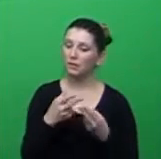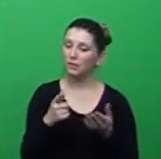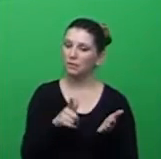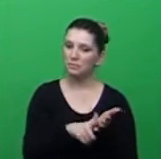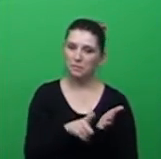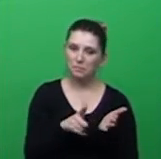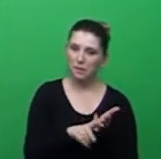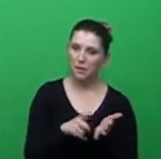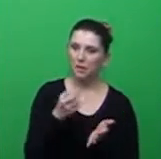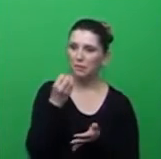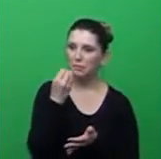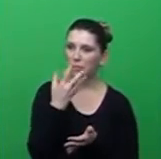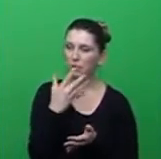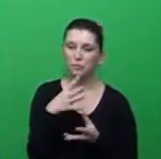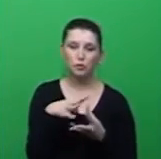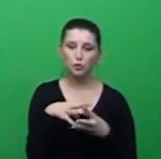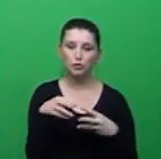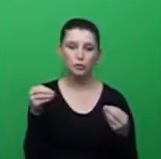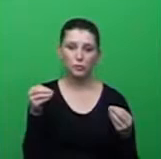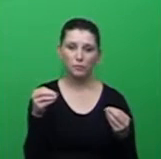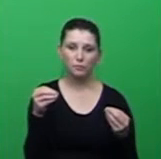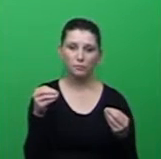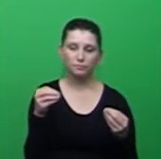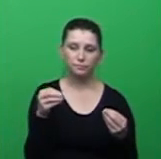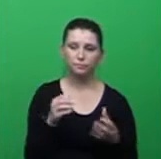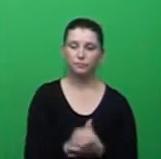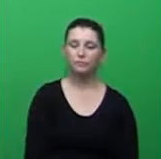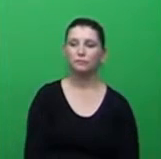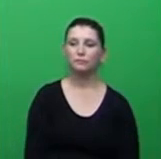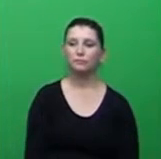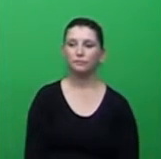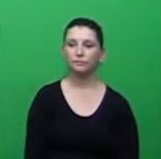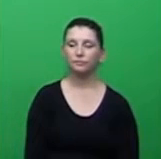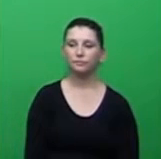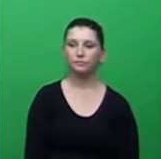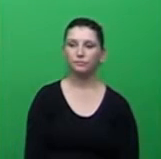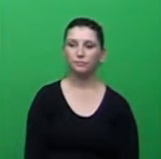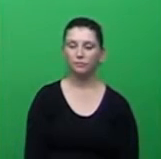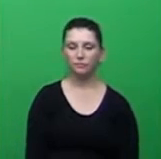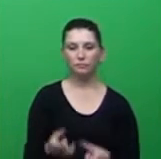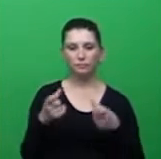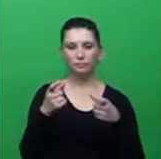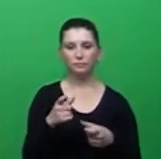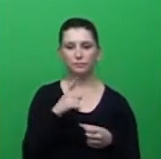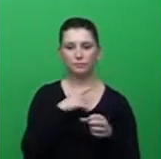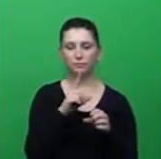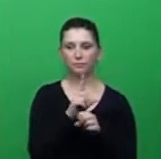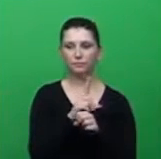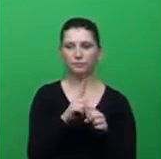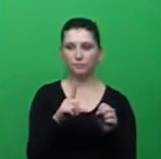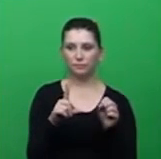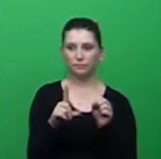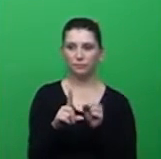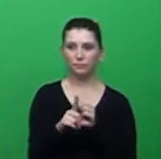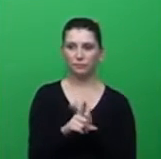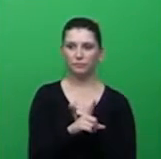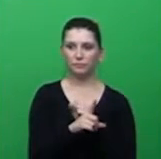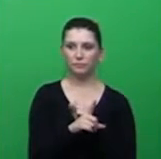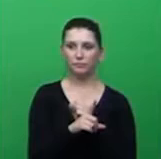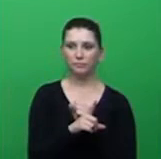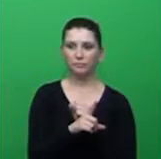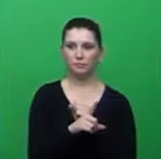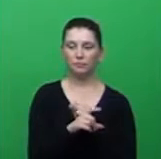lá. E nesses lugares existia uma política social que permitiu que os